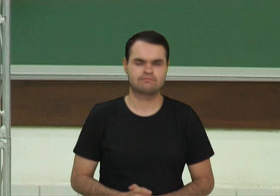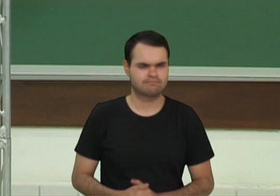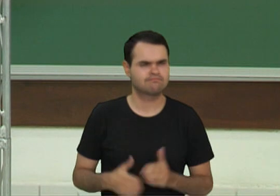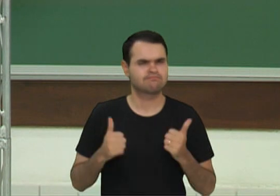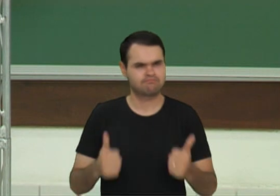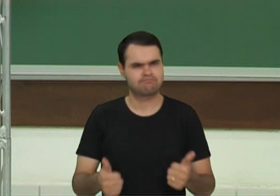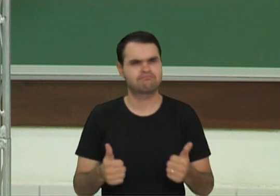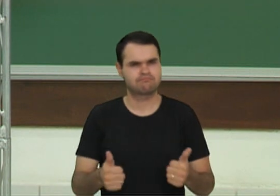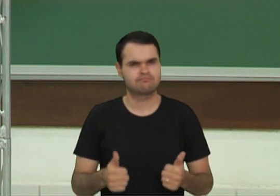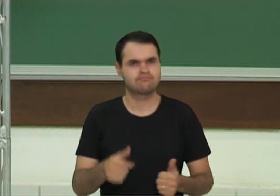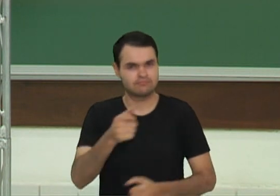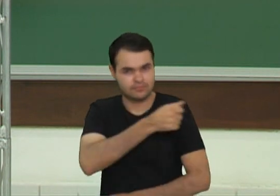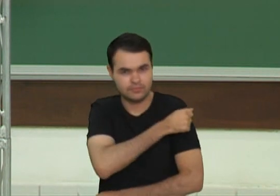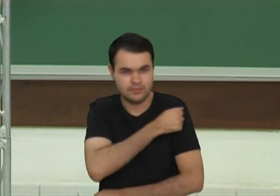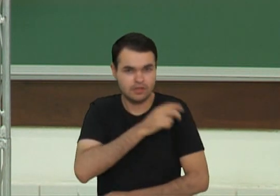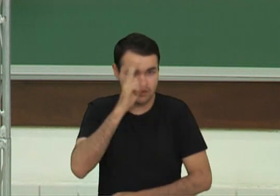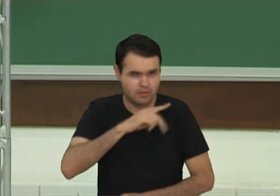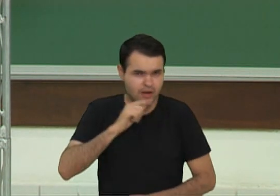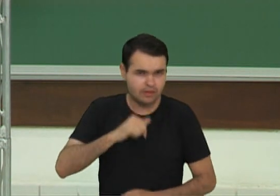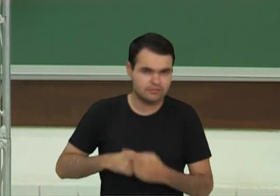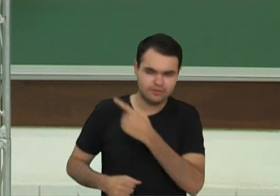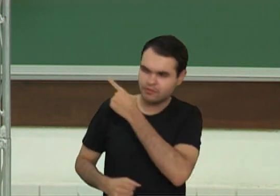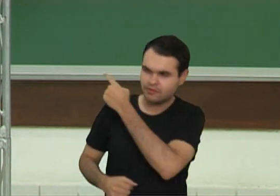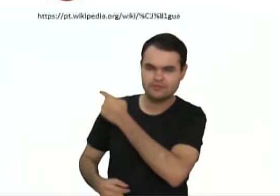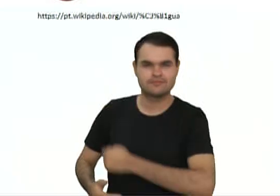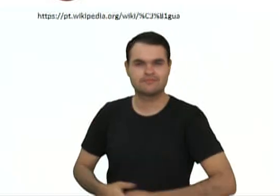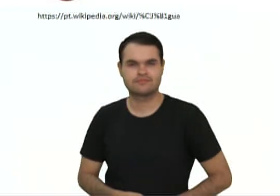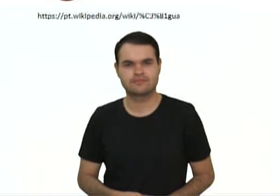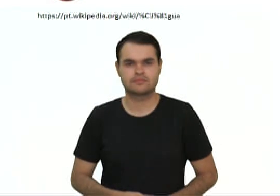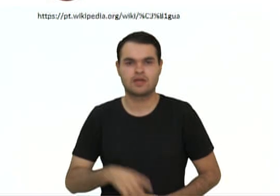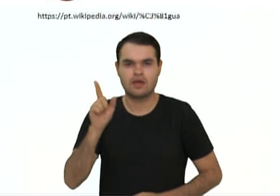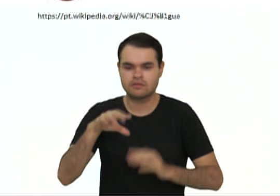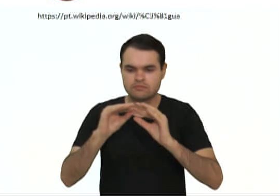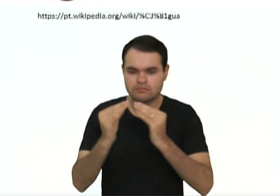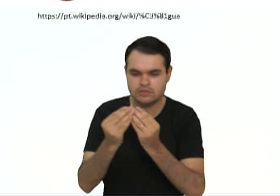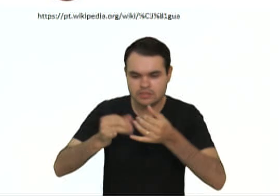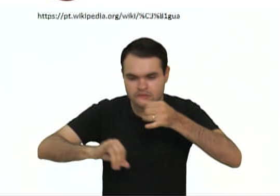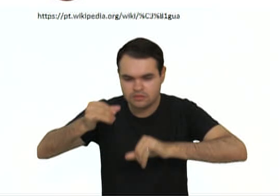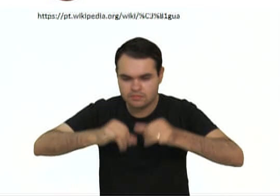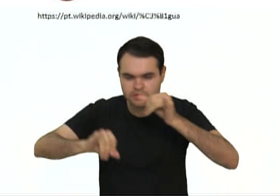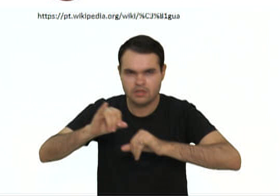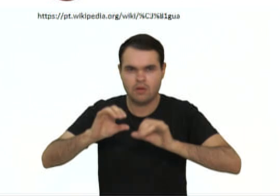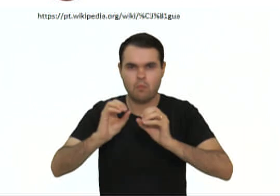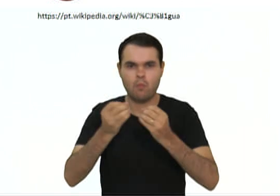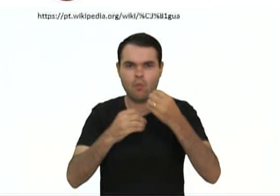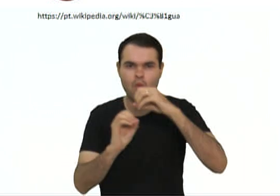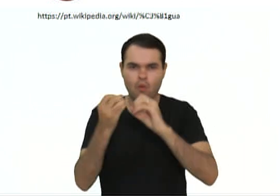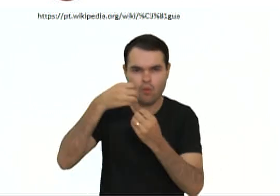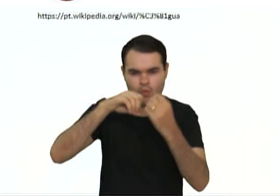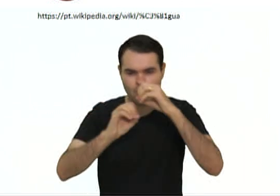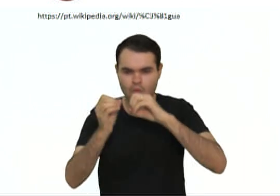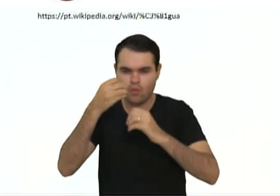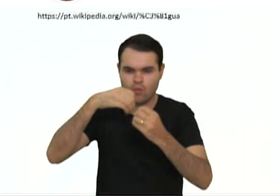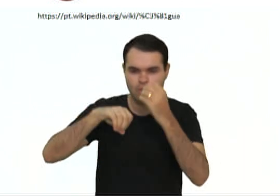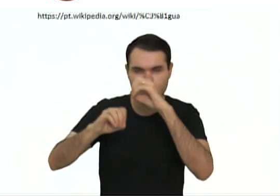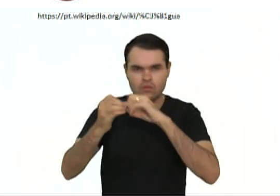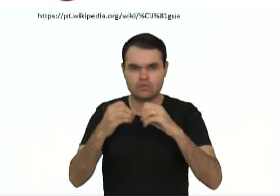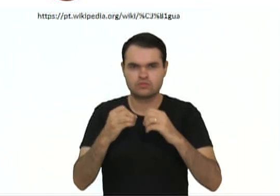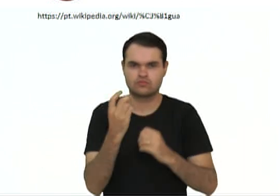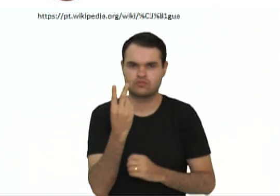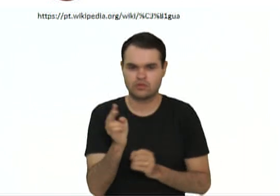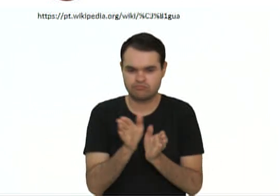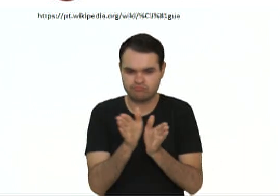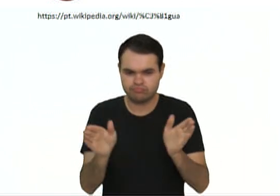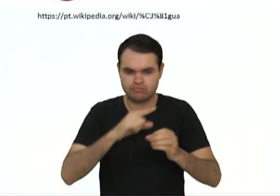Muito bem, estudante. Lembrou que a água? Olha ali na tela, ó. É uma substância química cujas moléculas são formadas por 2 átomos